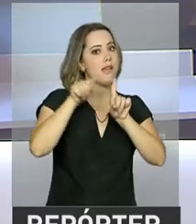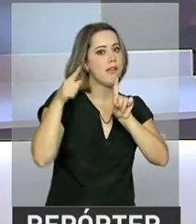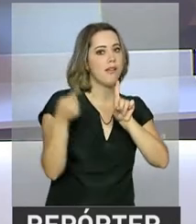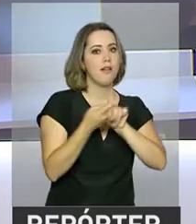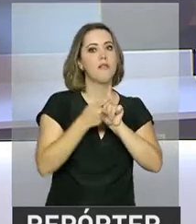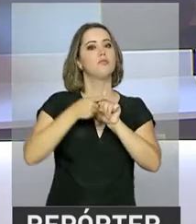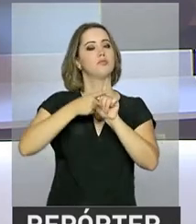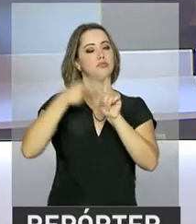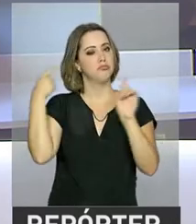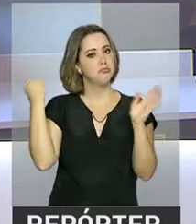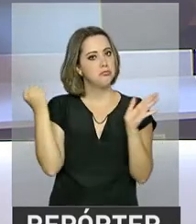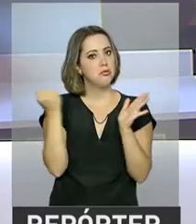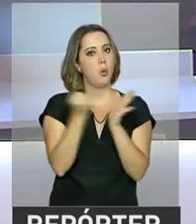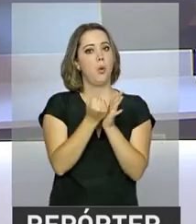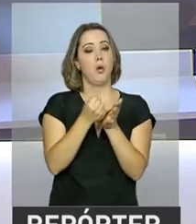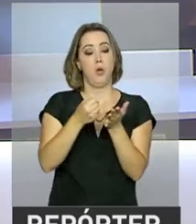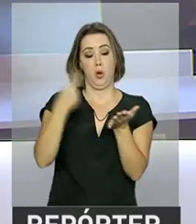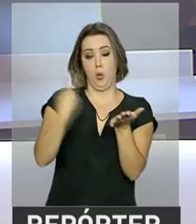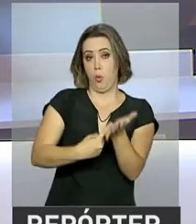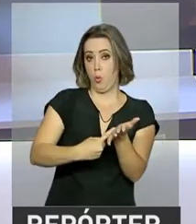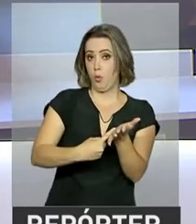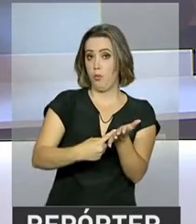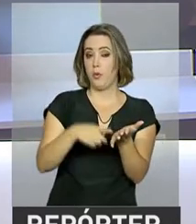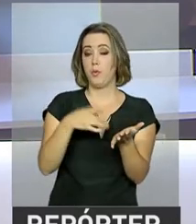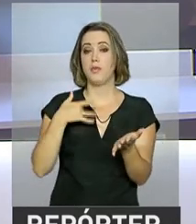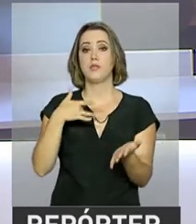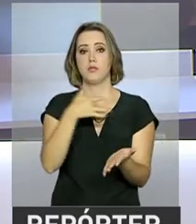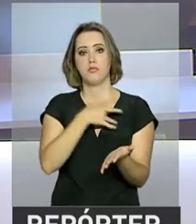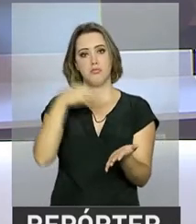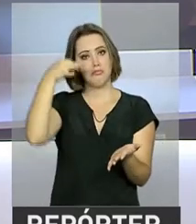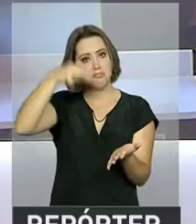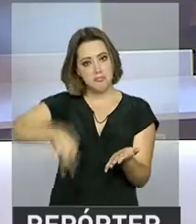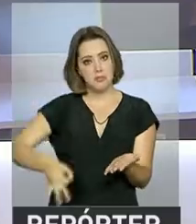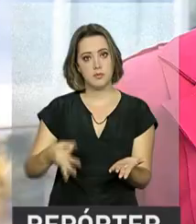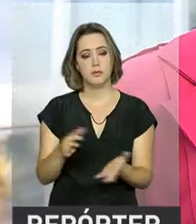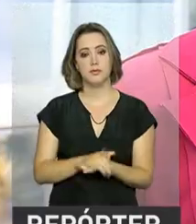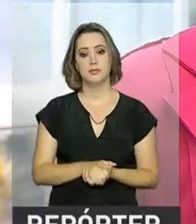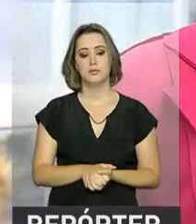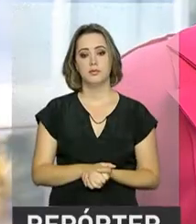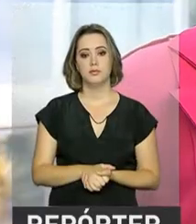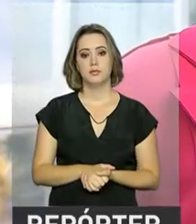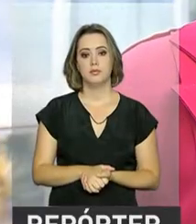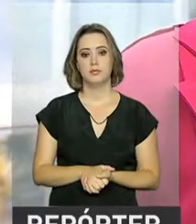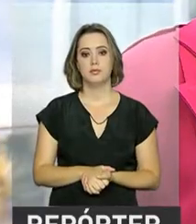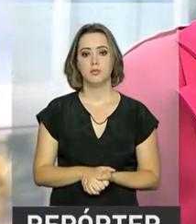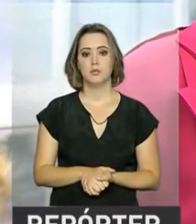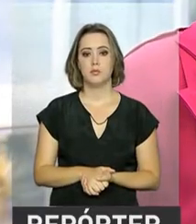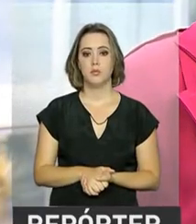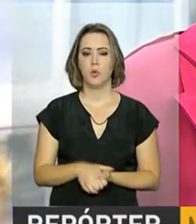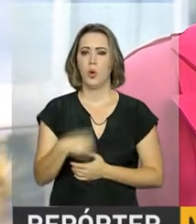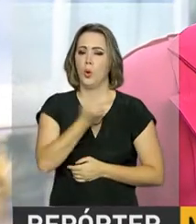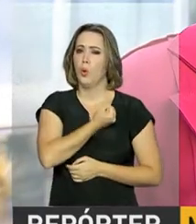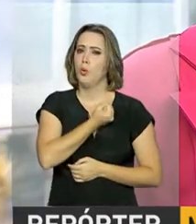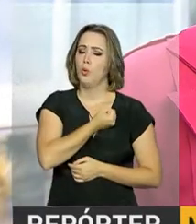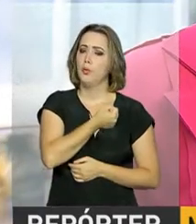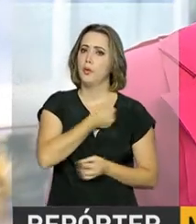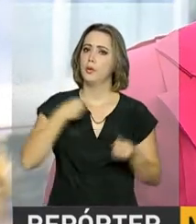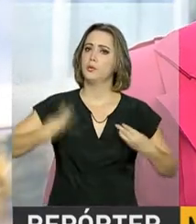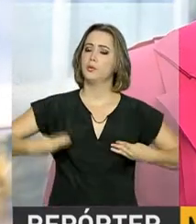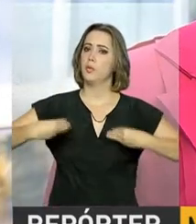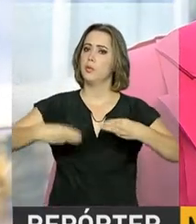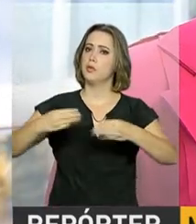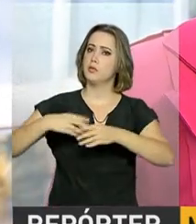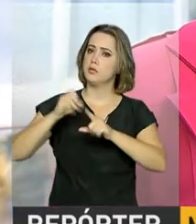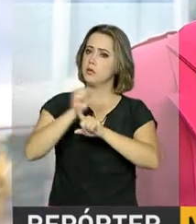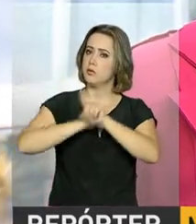de saúde. Quem traz os detalhes para a gente é a repórter Mara Kenup. Segundo dados do Ministério do